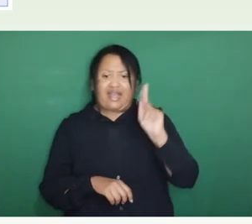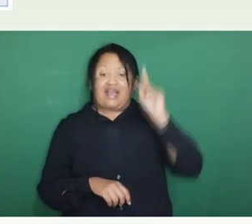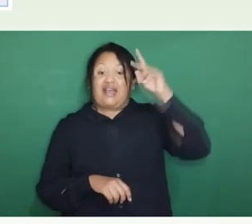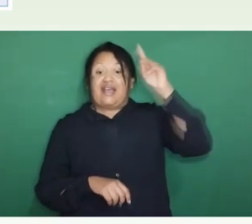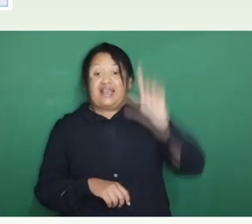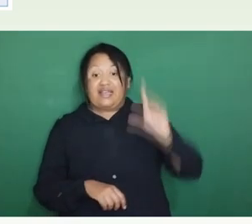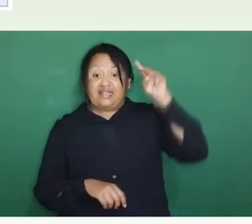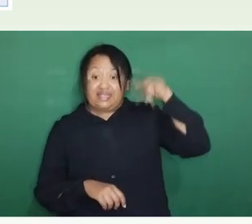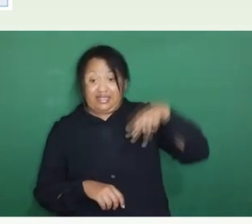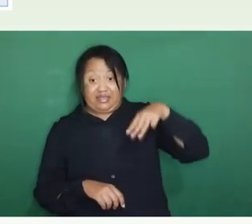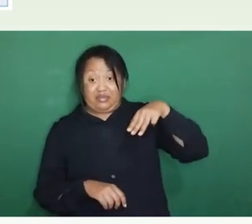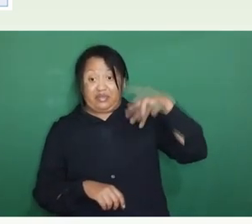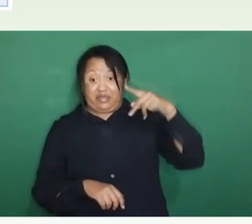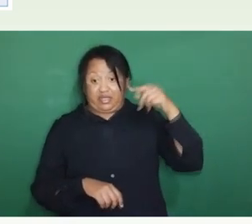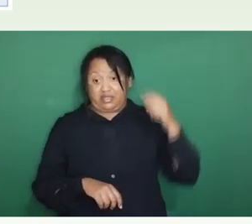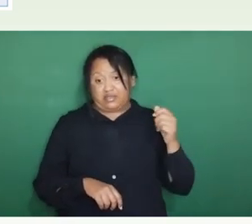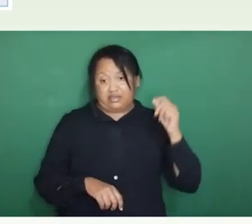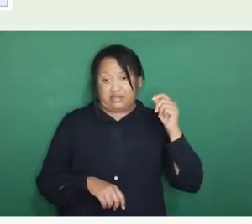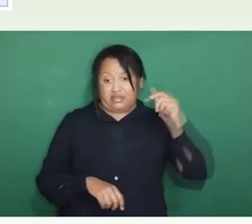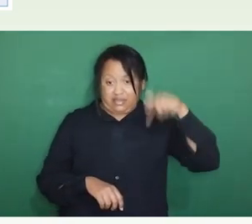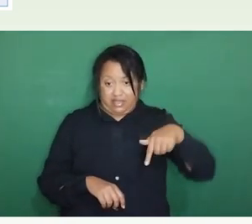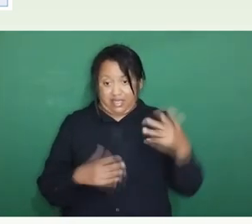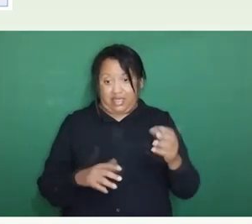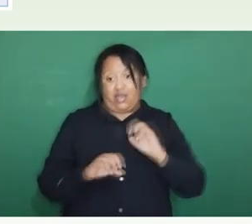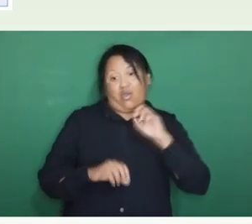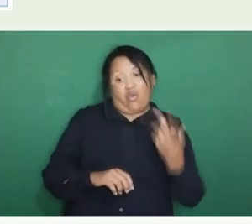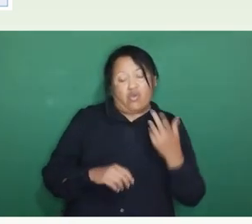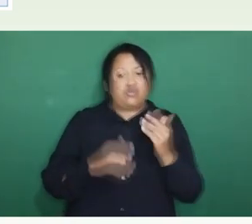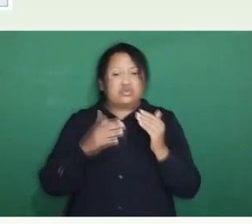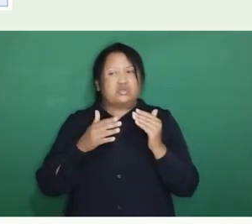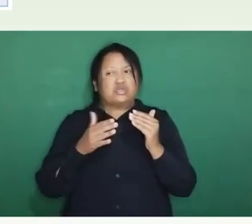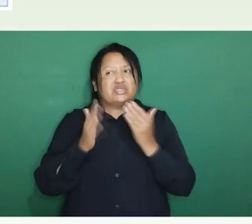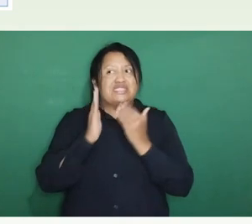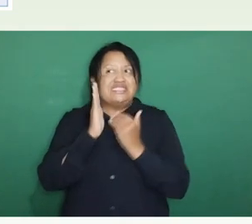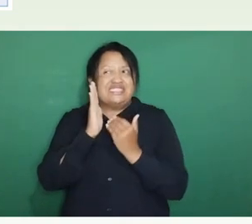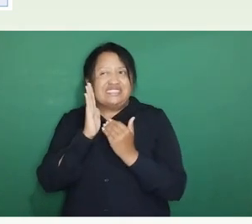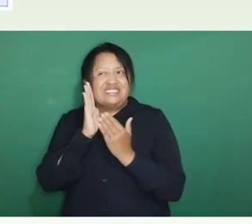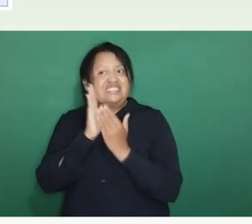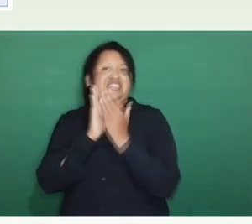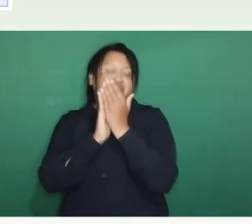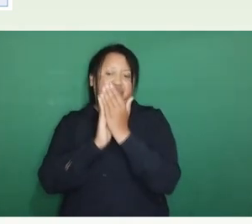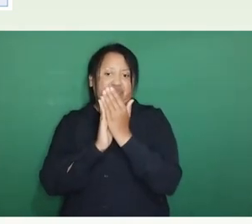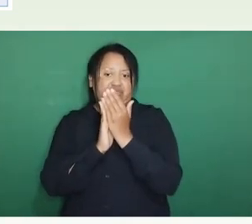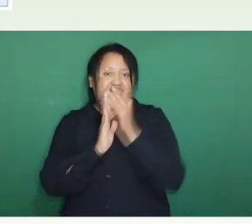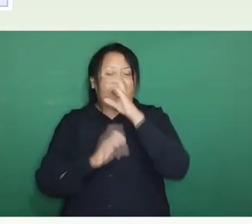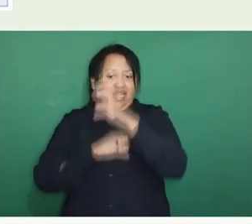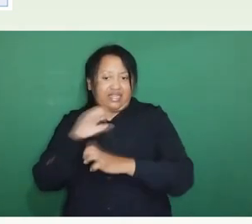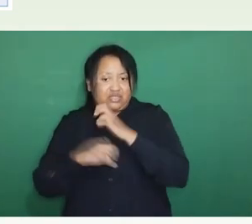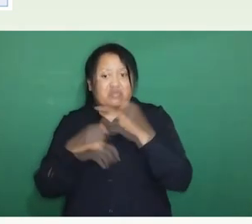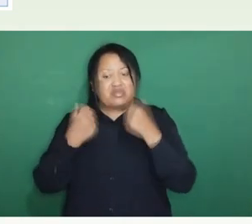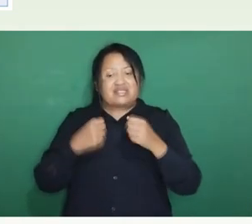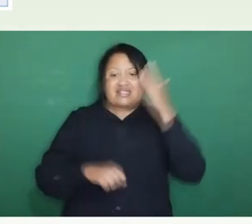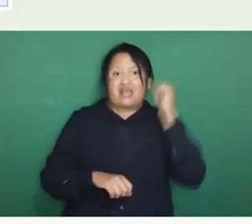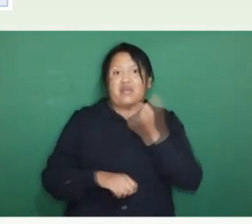n o p q ou nível eletrônico né a gente tem que saber o número máximo que cabe